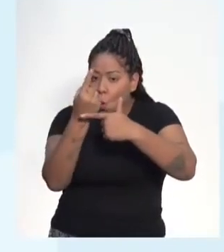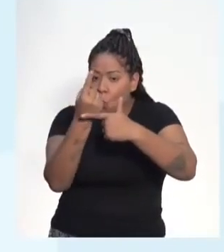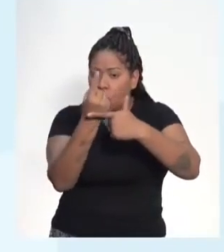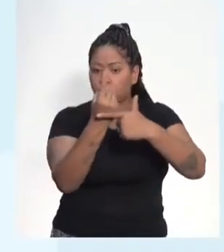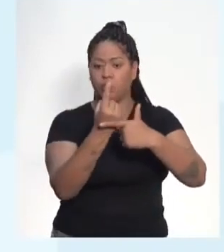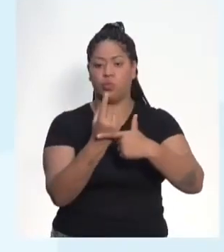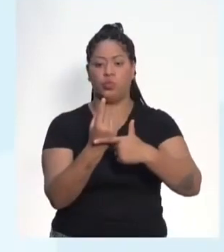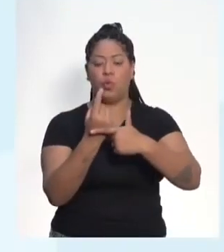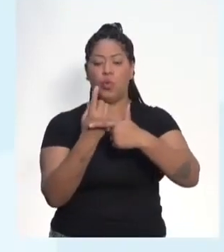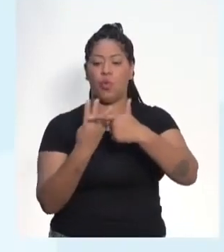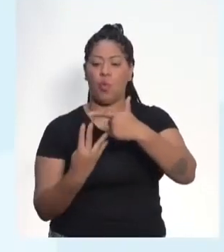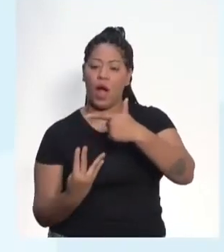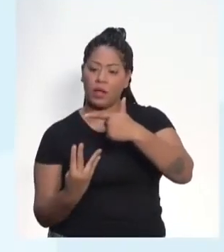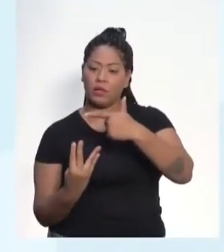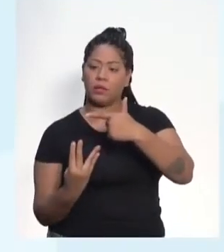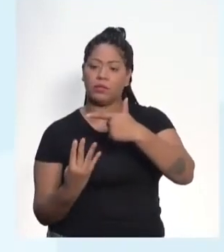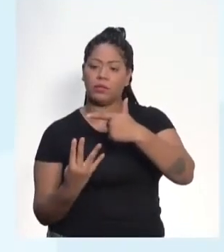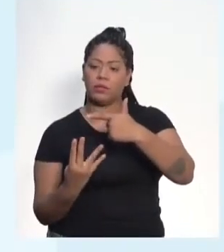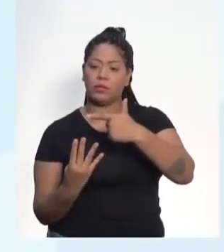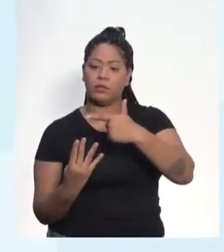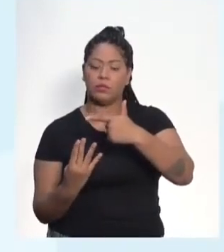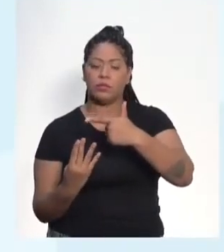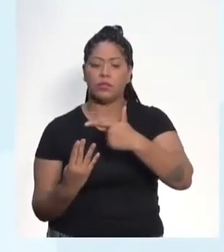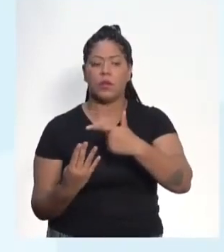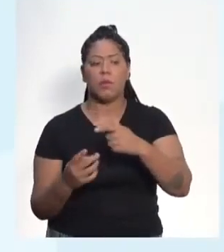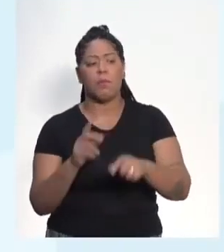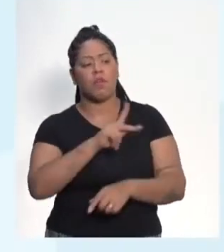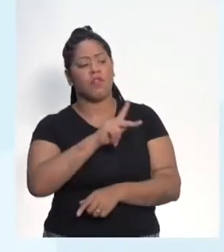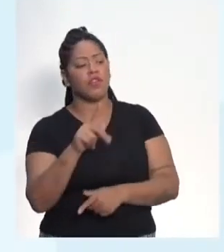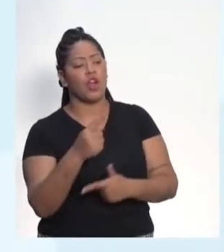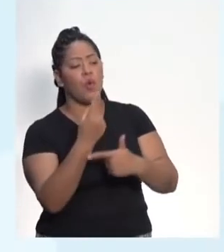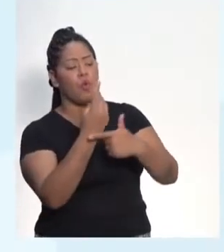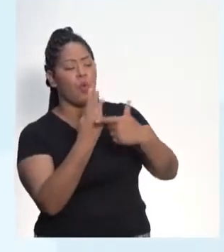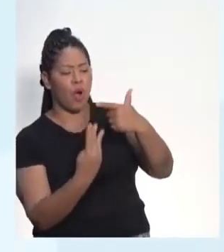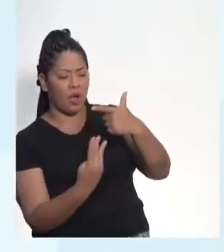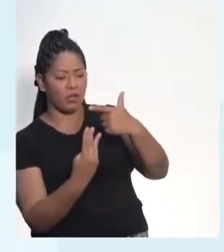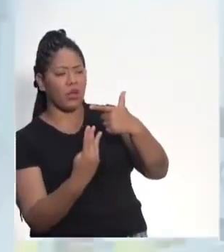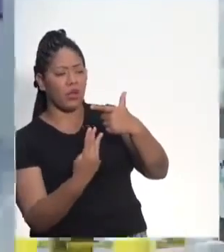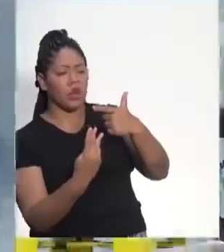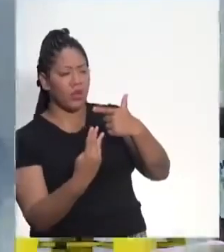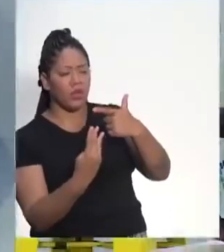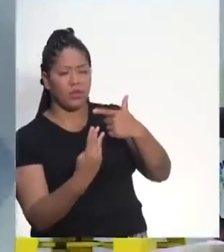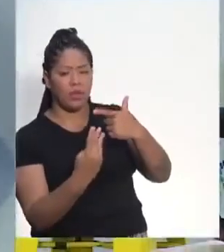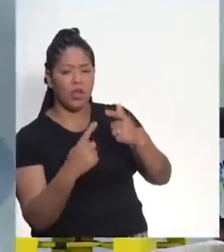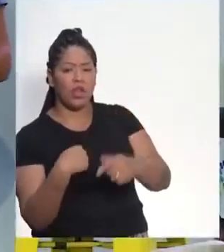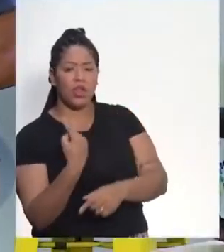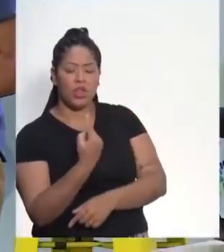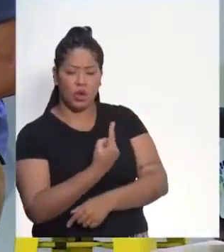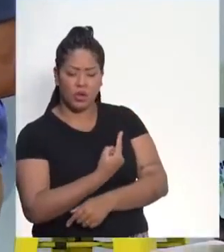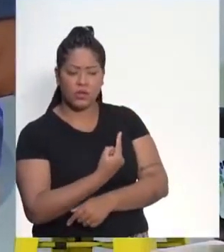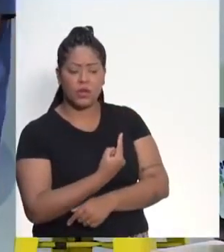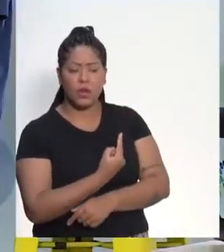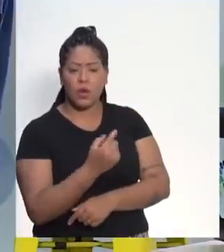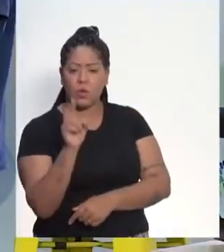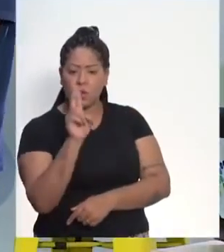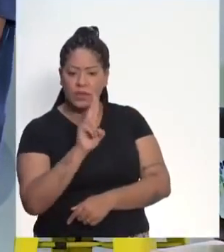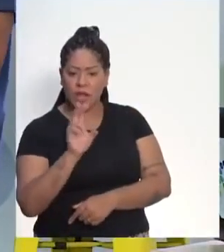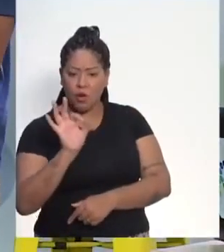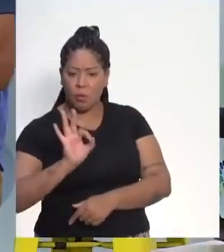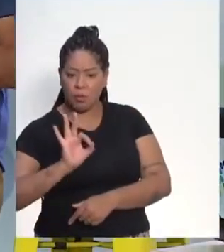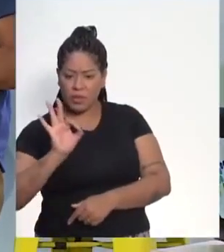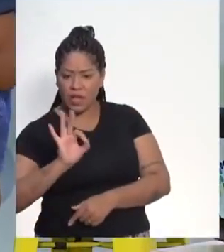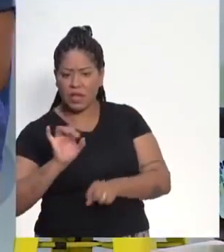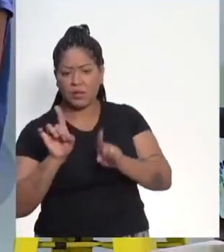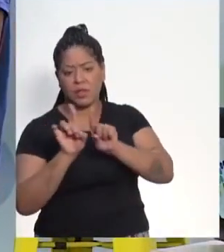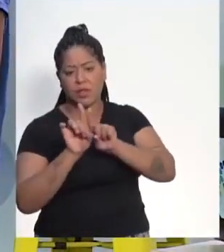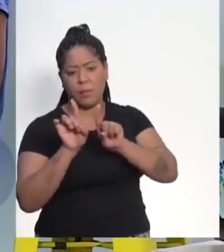está representado em forma de fração. Mas, professor, 1/4, a gente consegue desenvolver e trabalhar, associar essa fração aí,